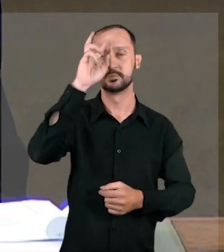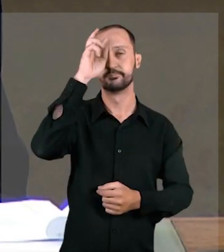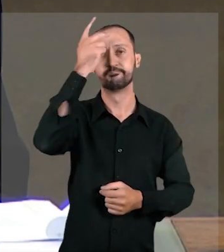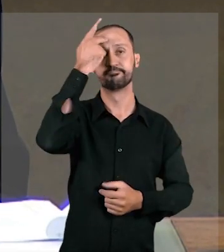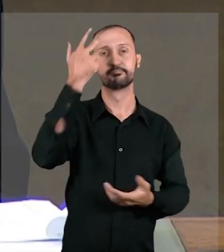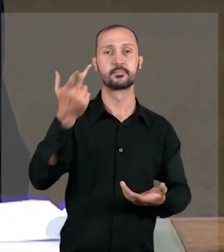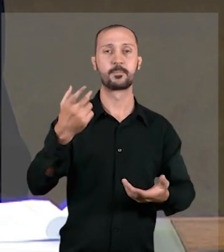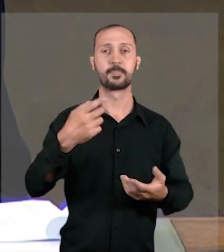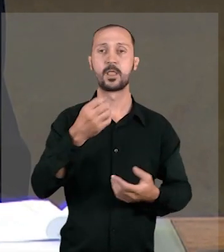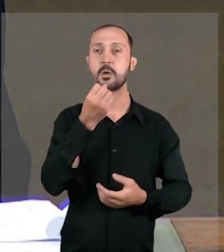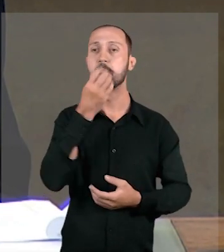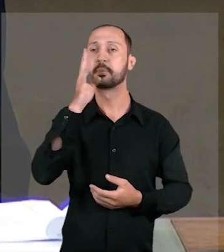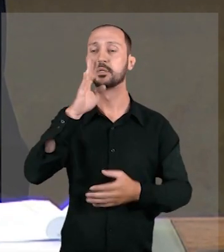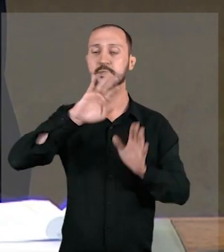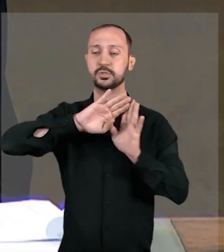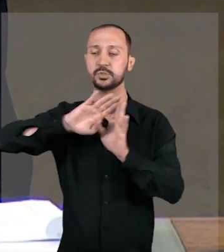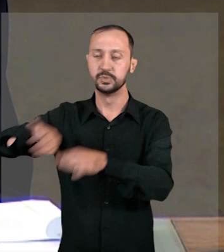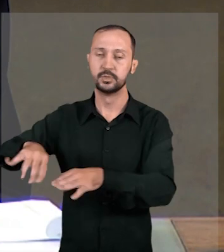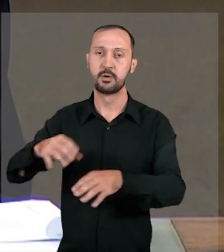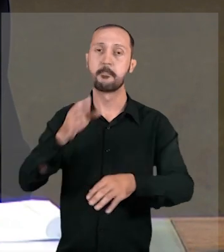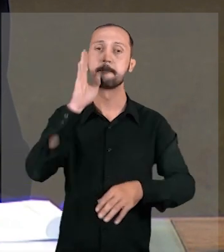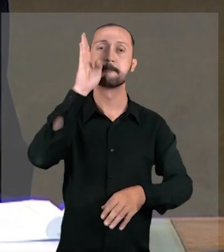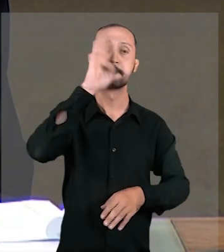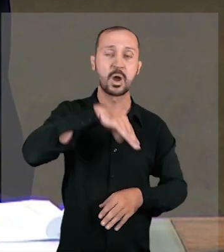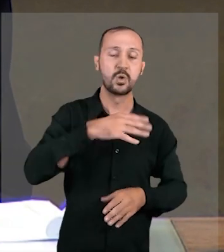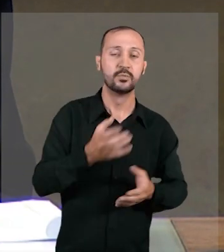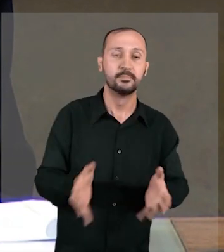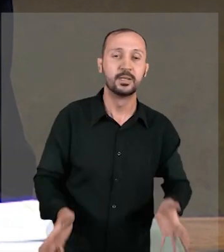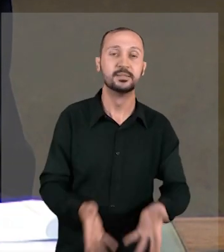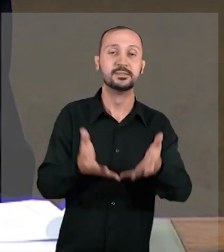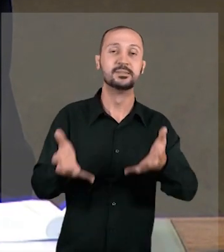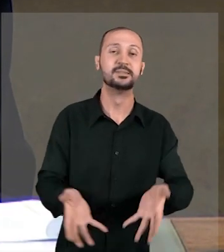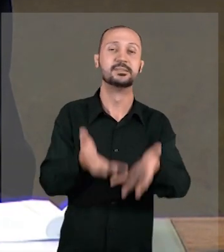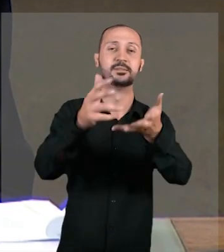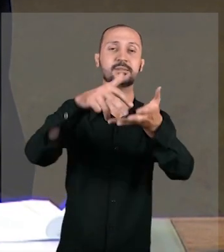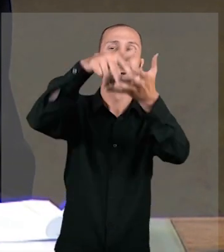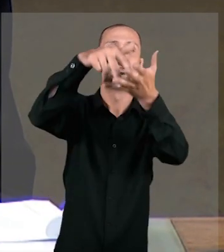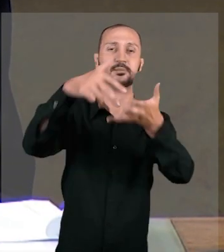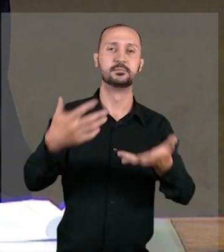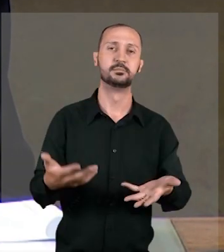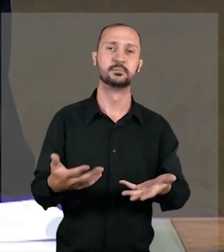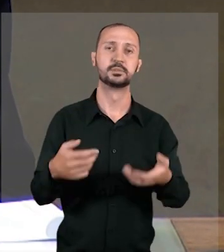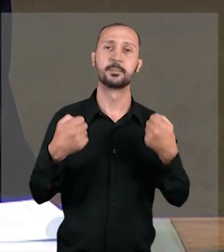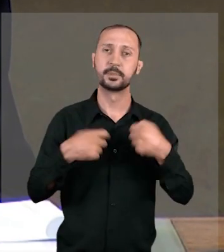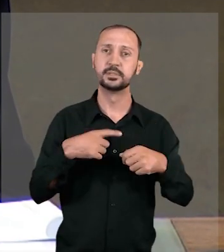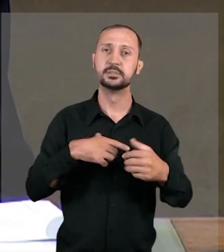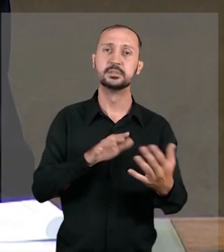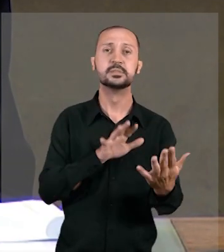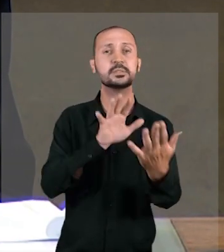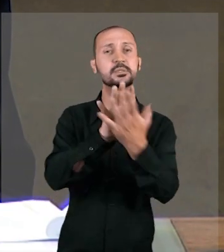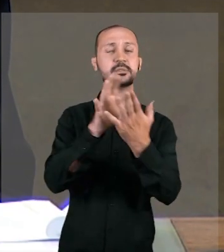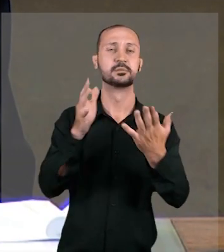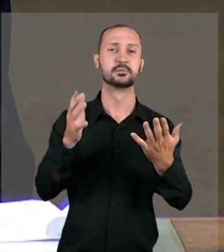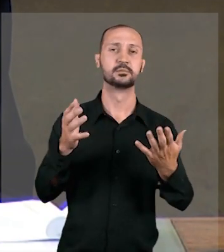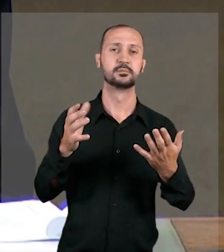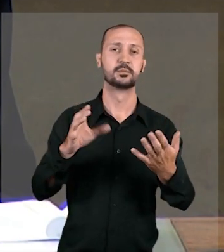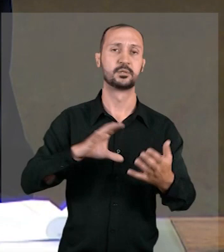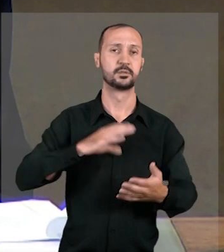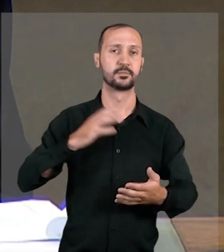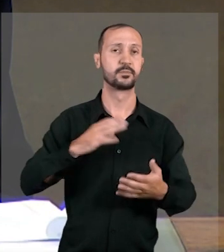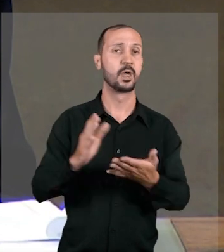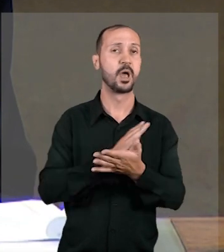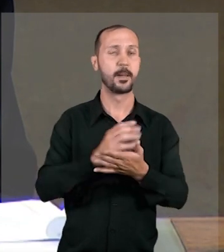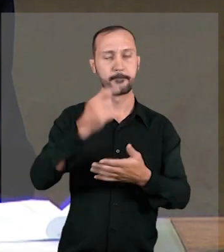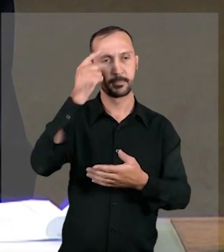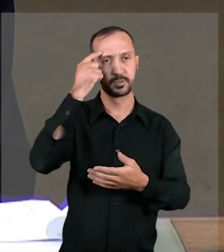Ele reprime o bem e potencializa o mal. Nós temos que enfrentar isso, e tem muita gente idealista